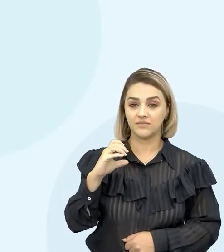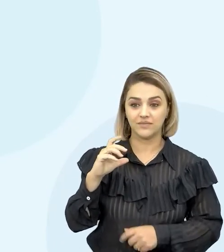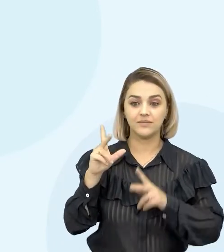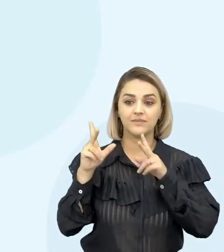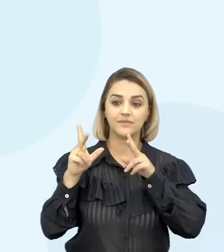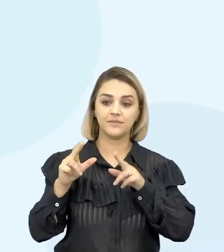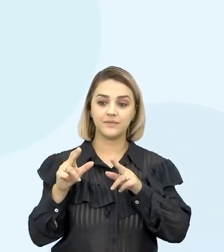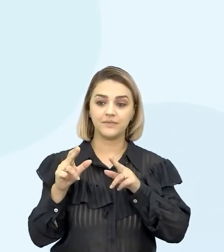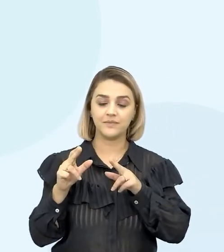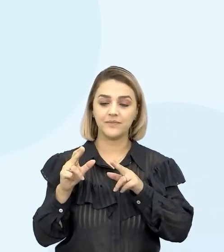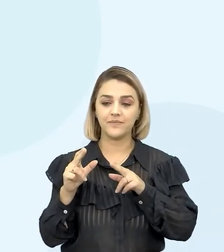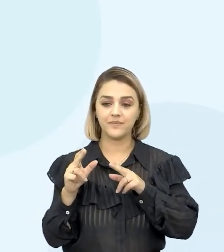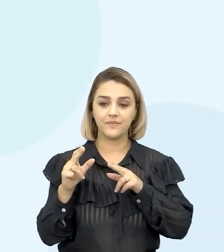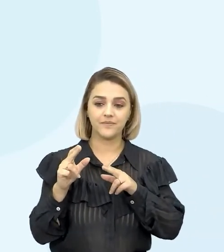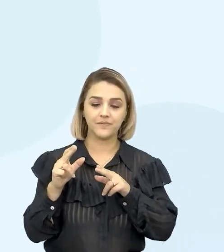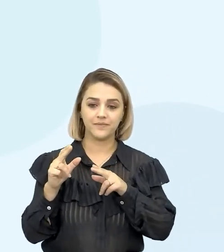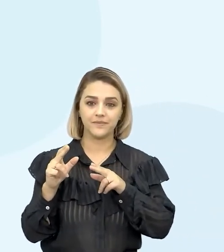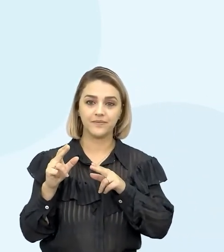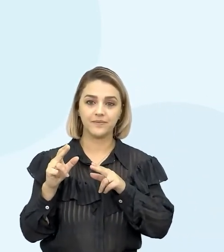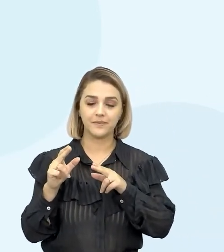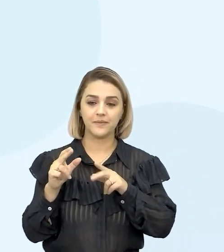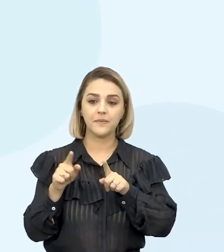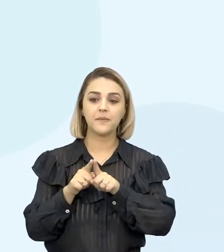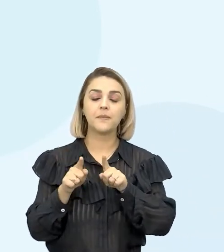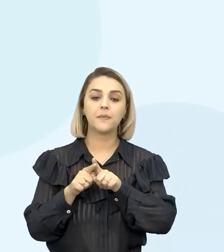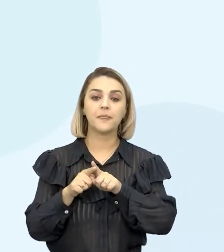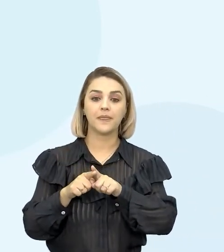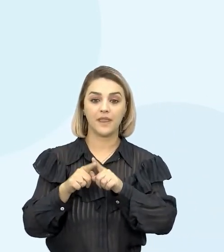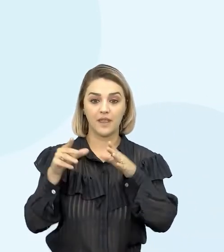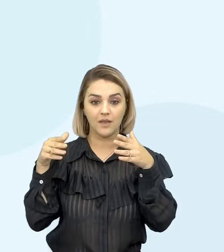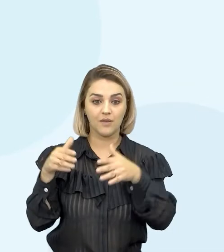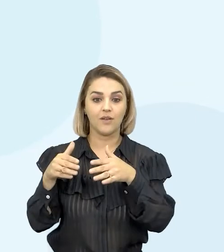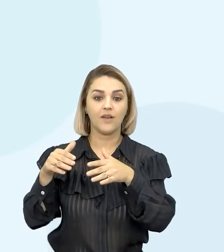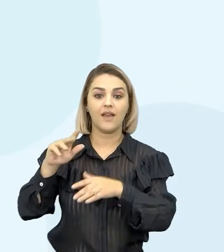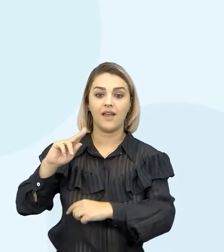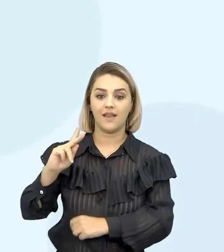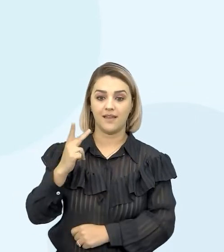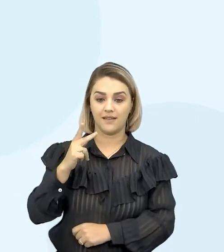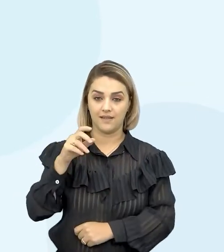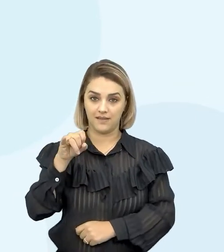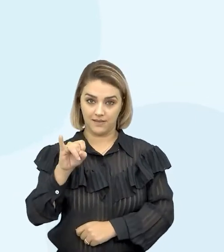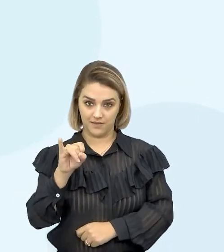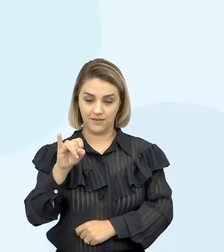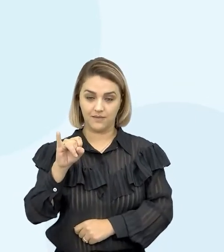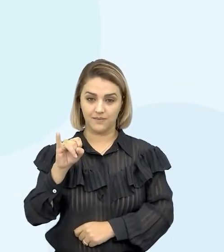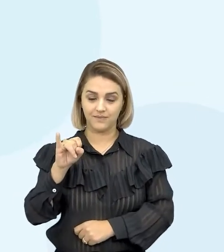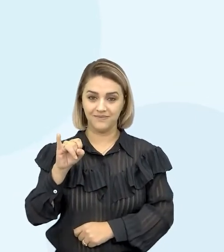igual concentração de HI